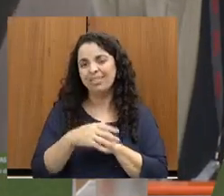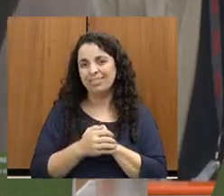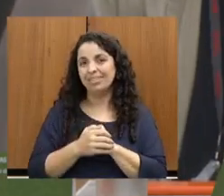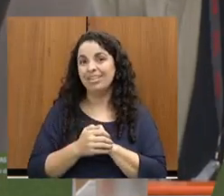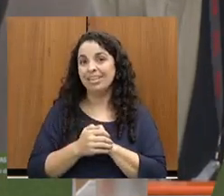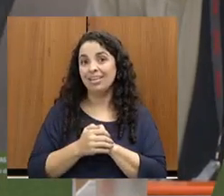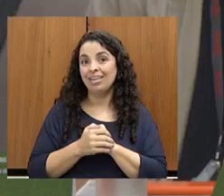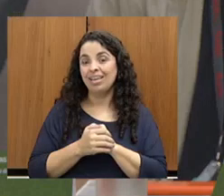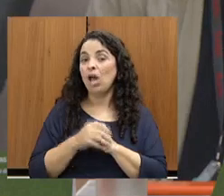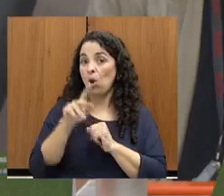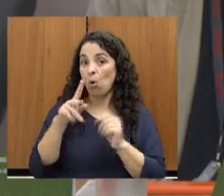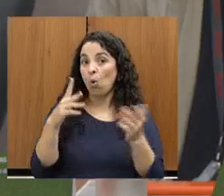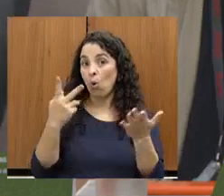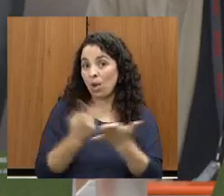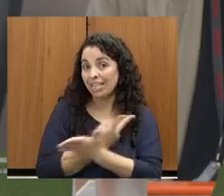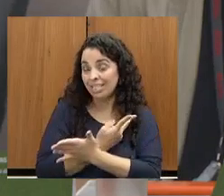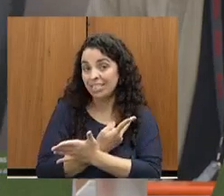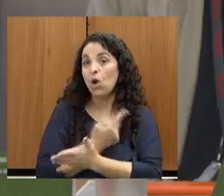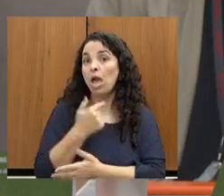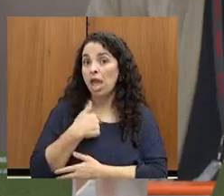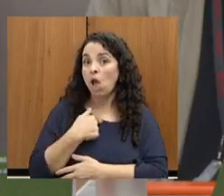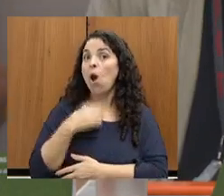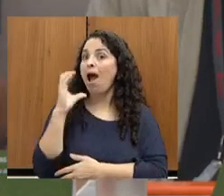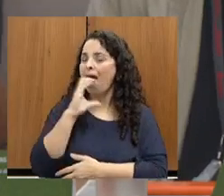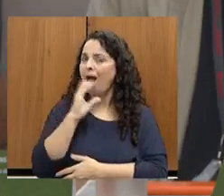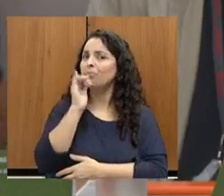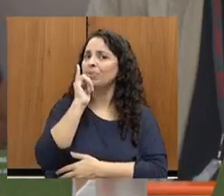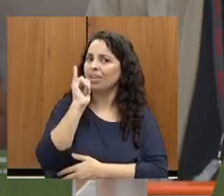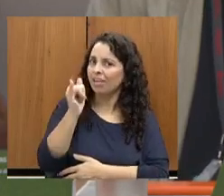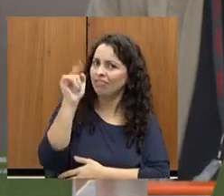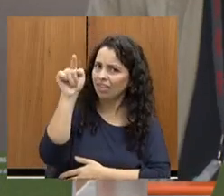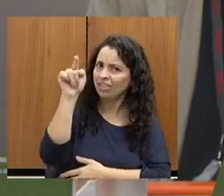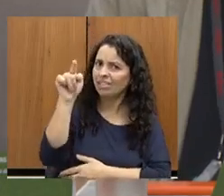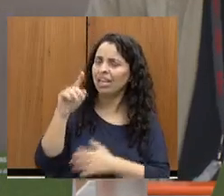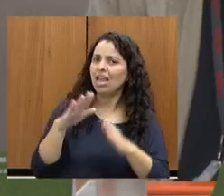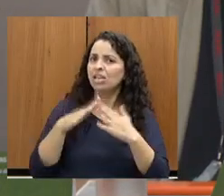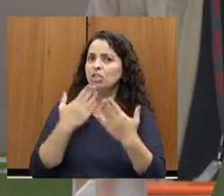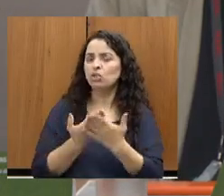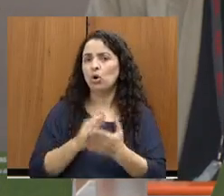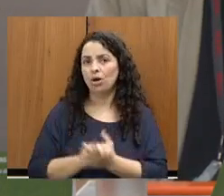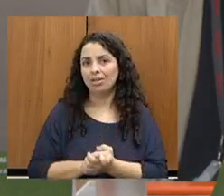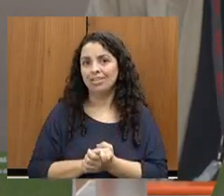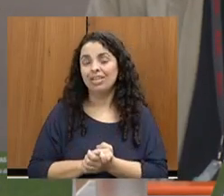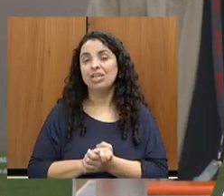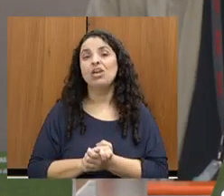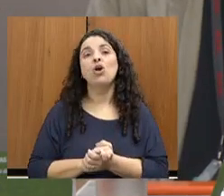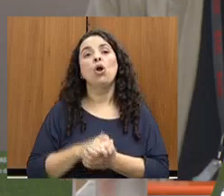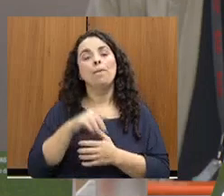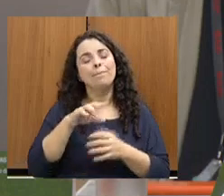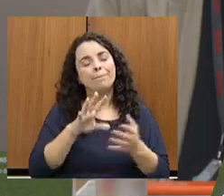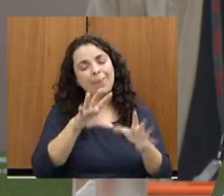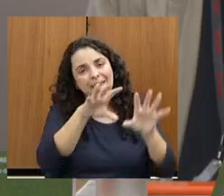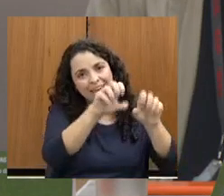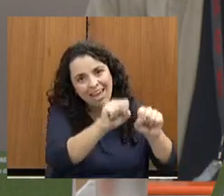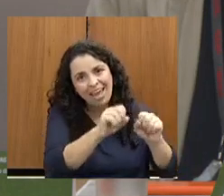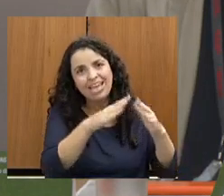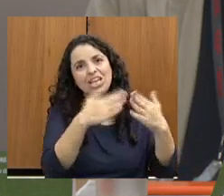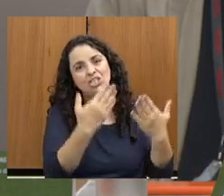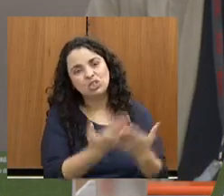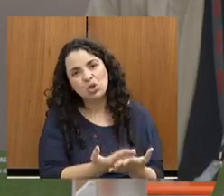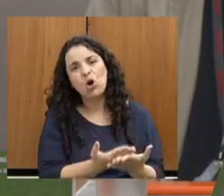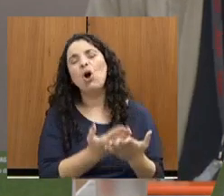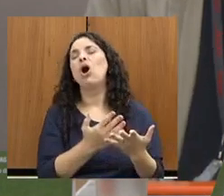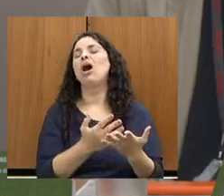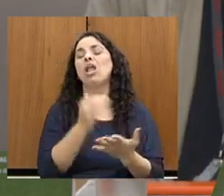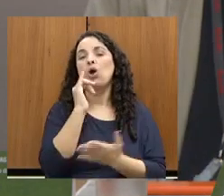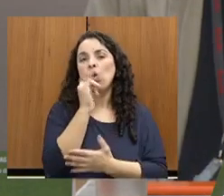imediatamente à escola. Inclusive, eu busquei ele de manhã, acalmei, mediquei, deixei em segurança em casa e volto